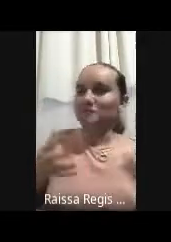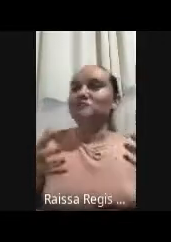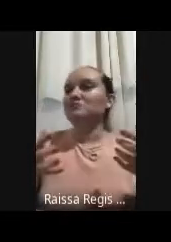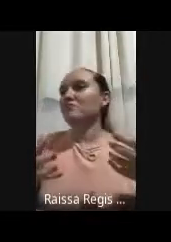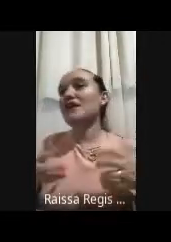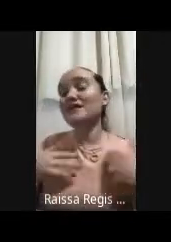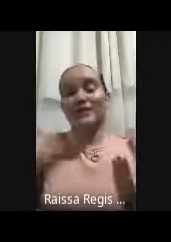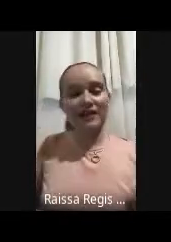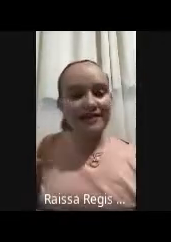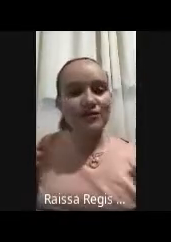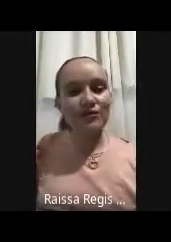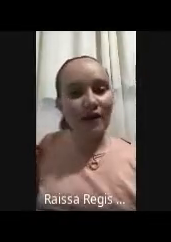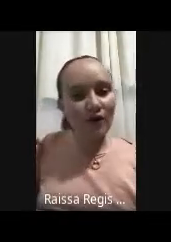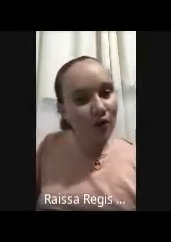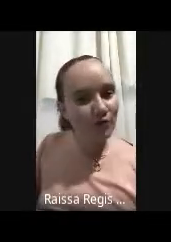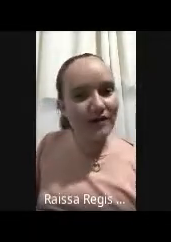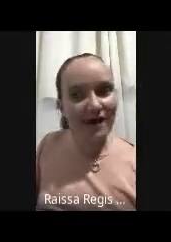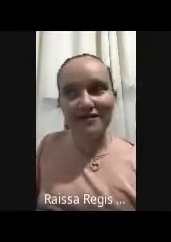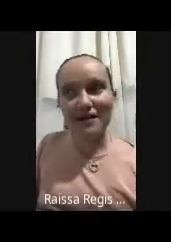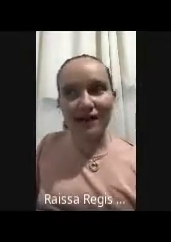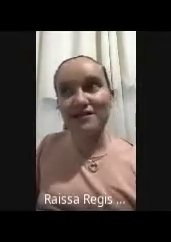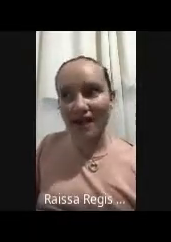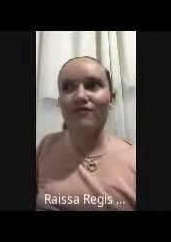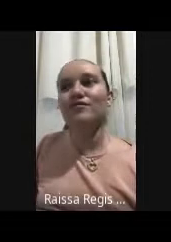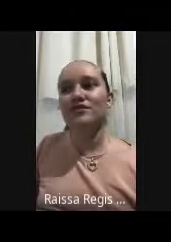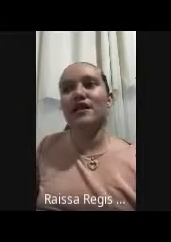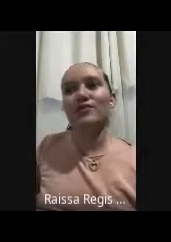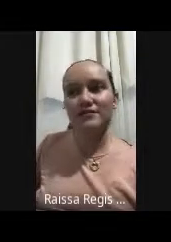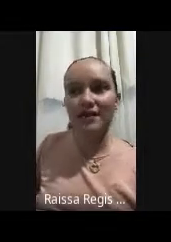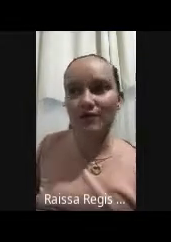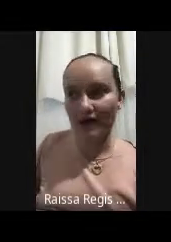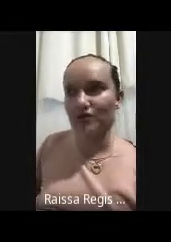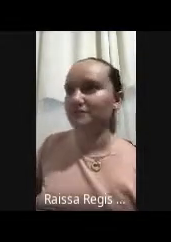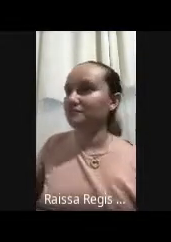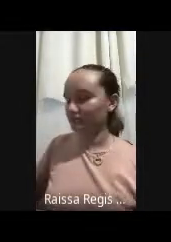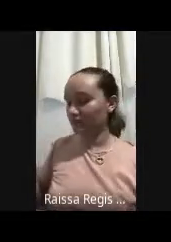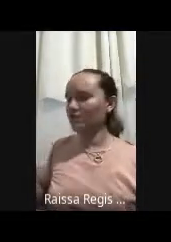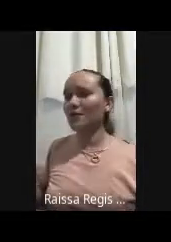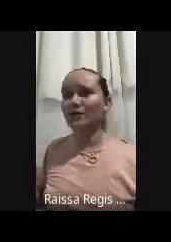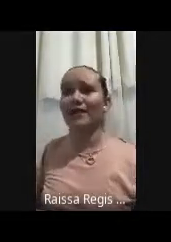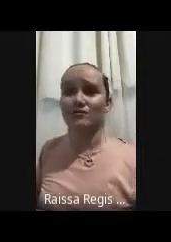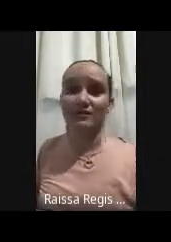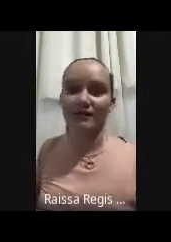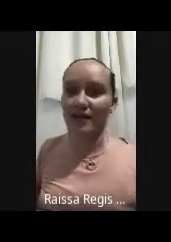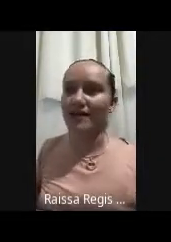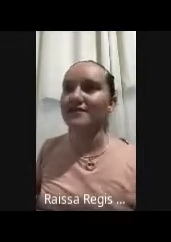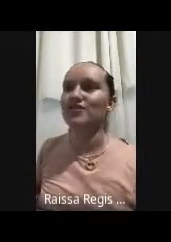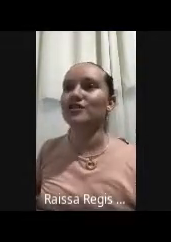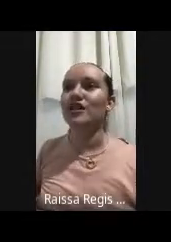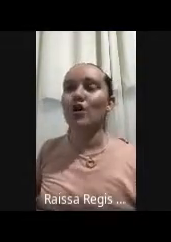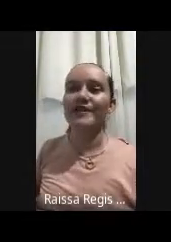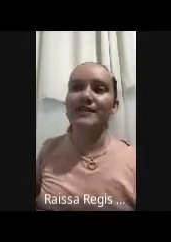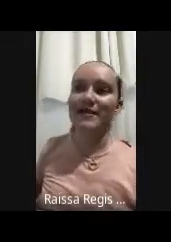sinal, ele também traz como escreve o sinal em SignWriting. Então, é muito legal. Se você tem interesse,